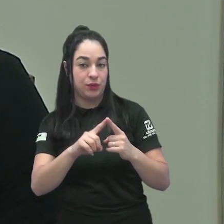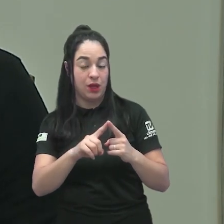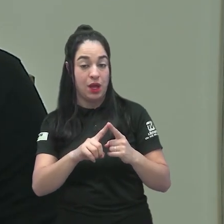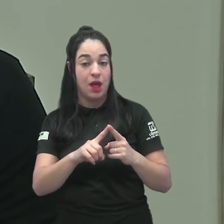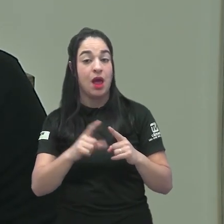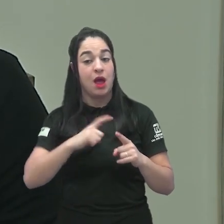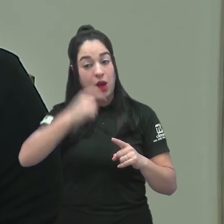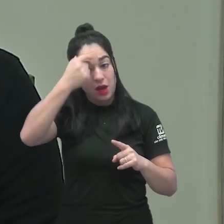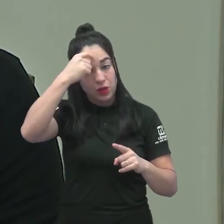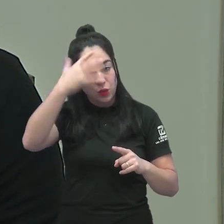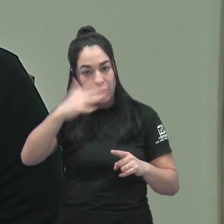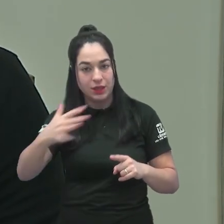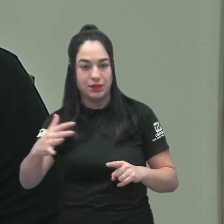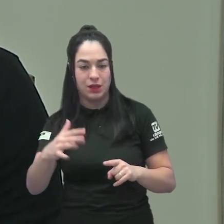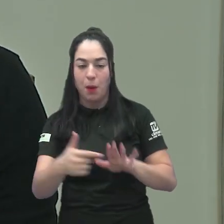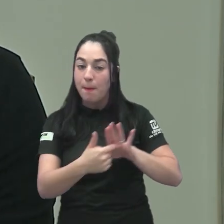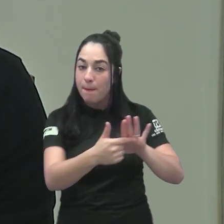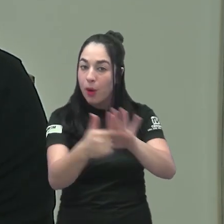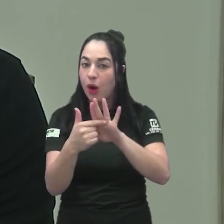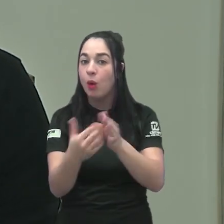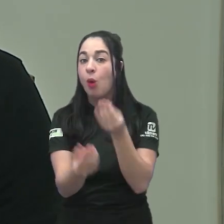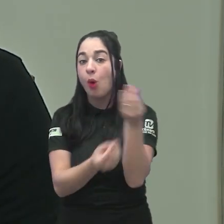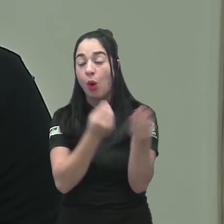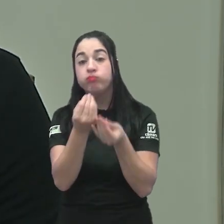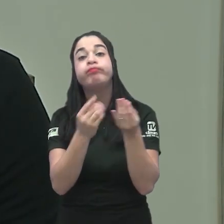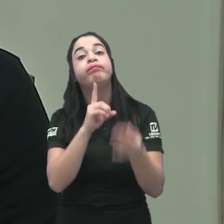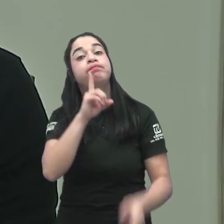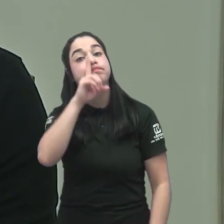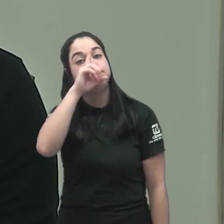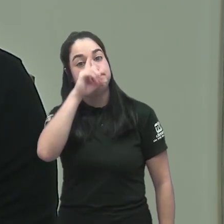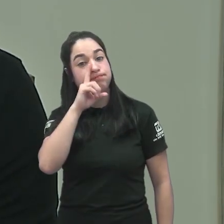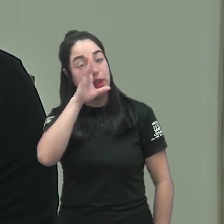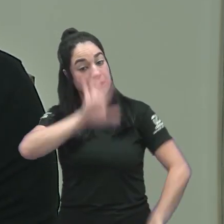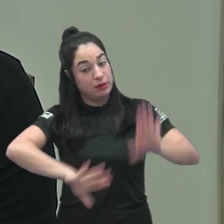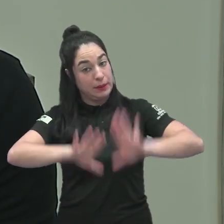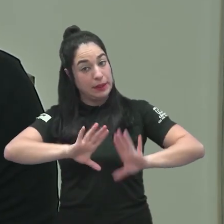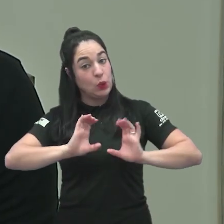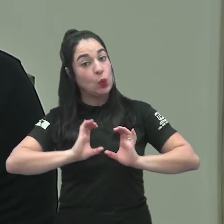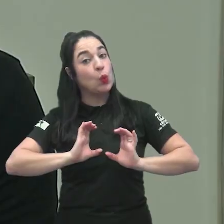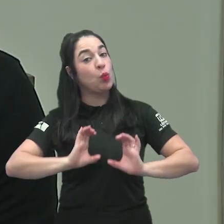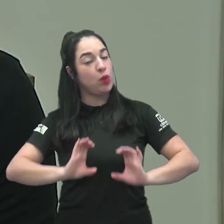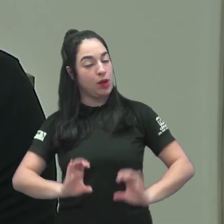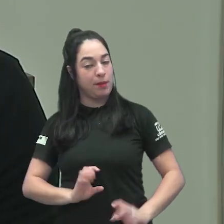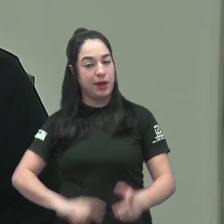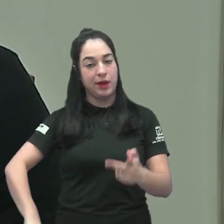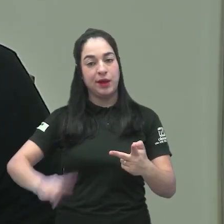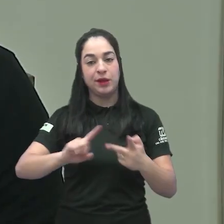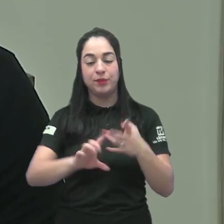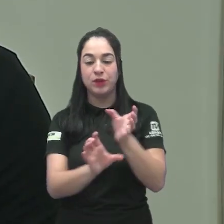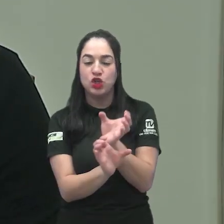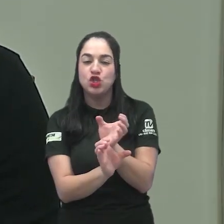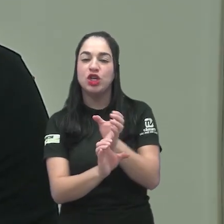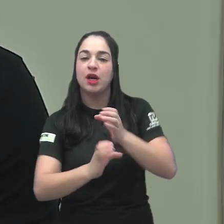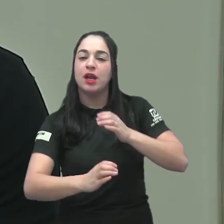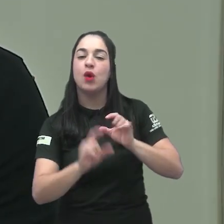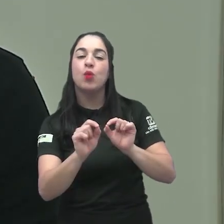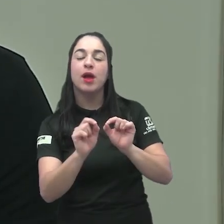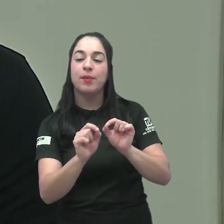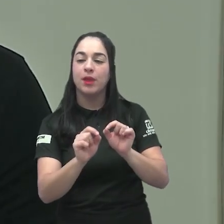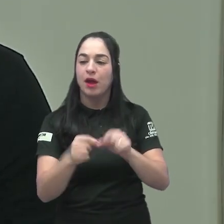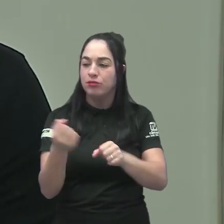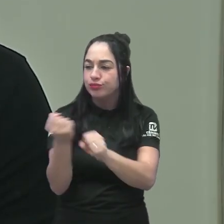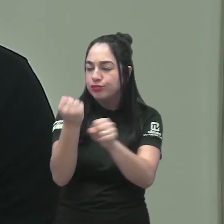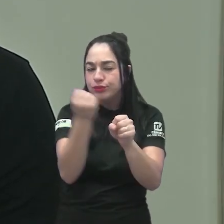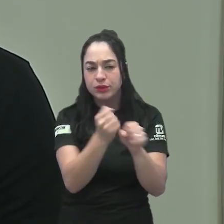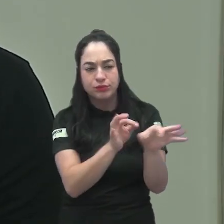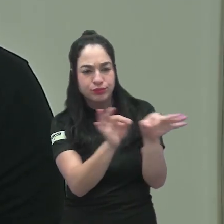onde a gente tem as campanhas de conscientização para mostrar para as pessoas os riscos que são associados a determinados comportamentos. A gente tem a parte de engenharia,